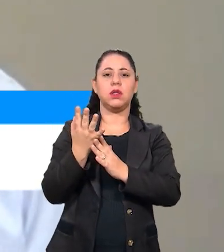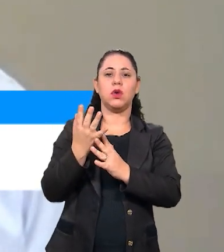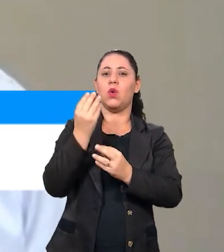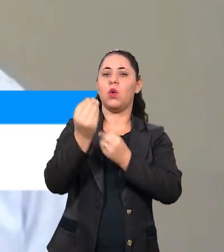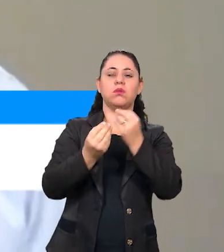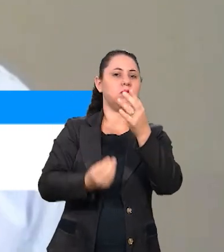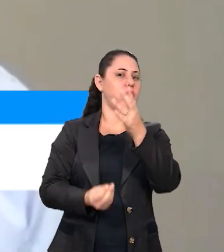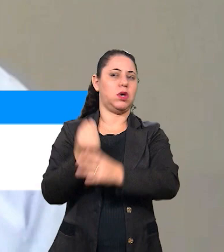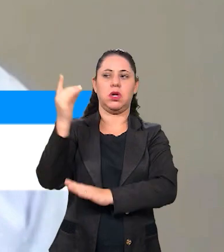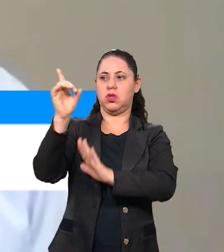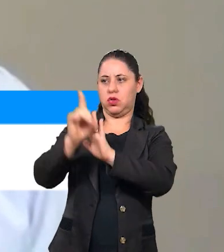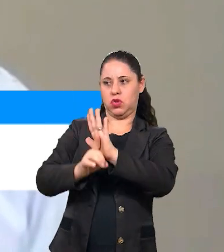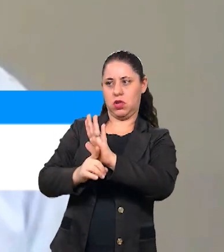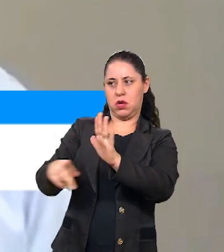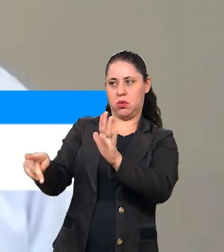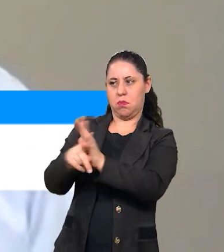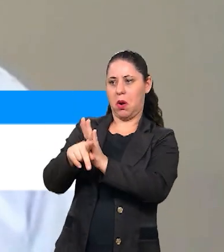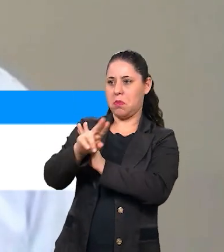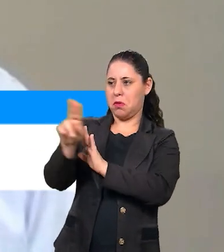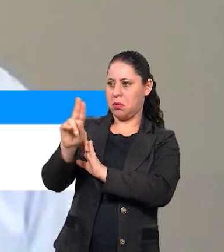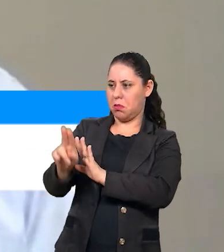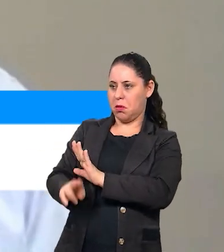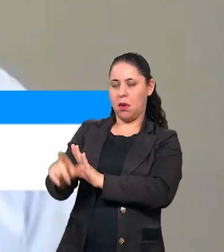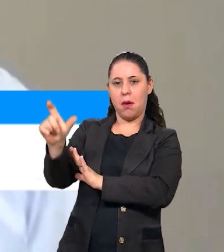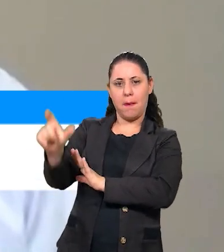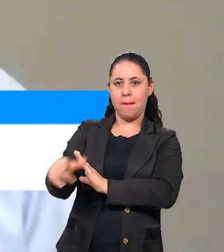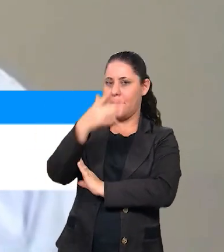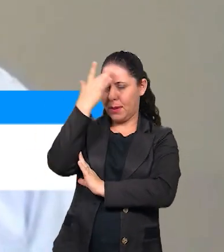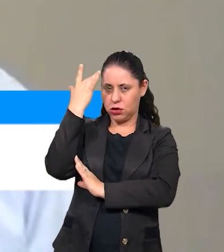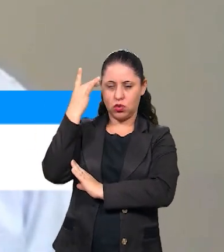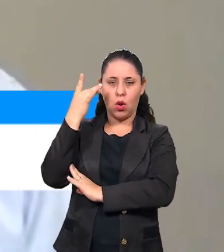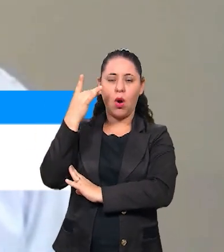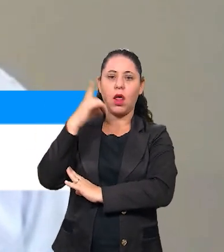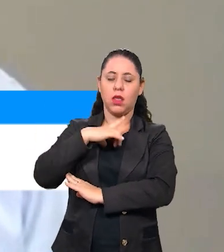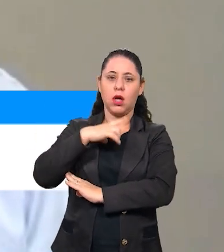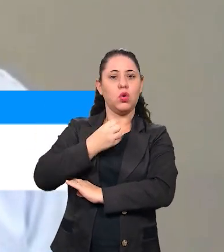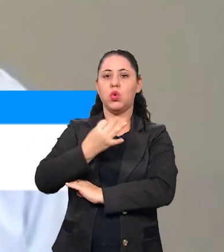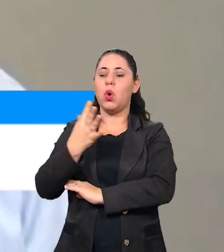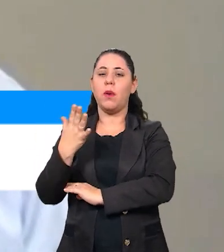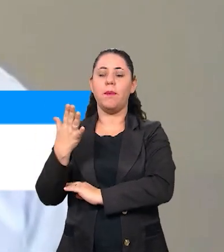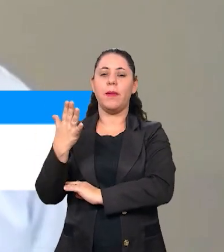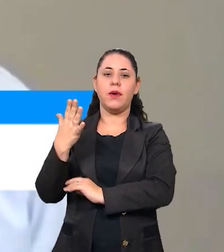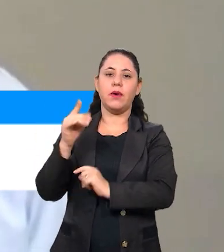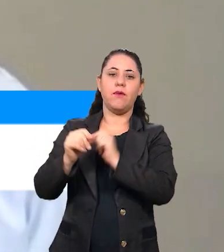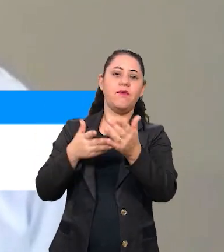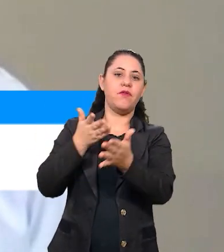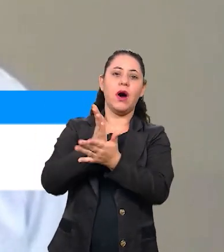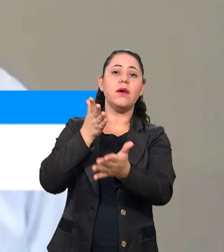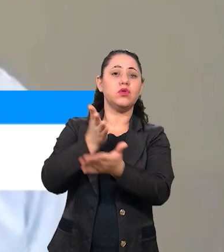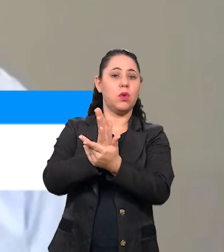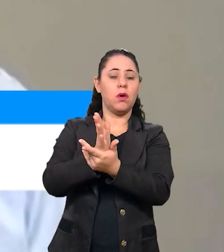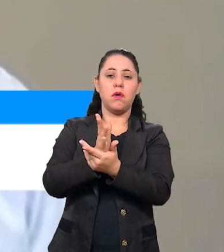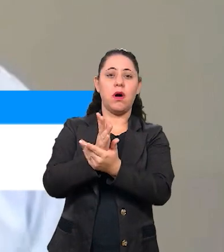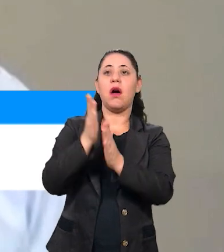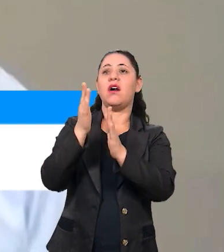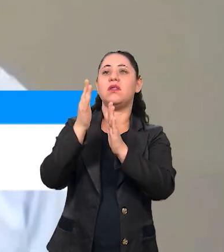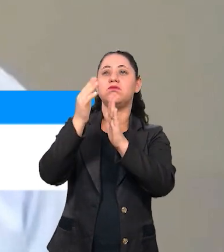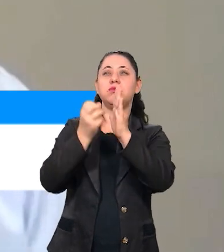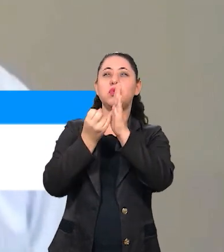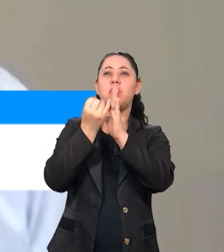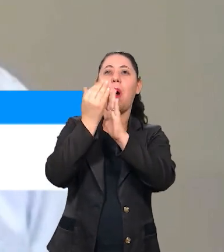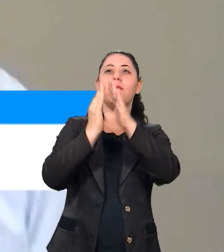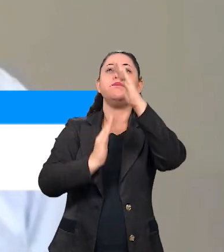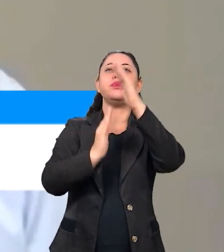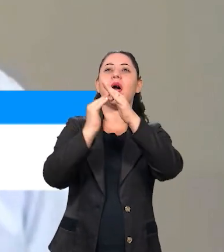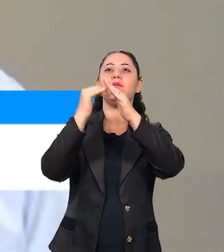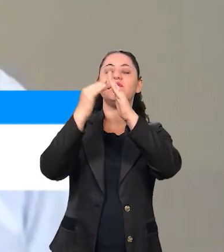ordem classificatória, bem como não cria direito subjetivo à nomeação dos candidatos classificados fora do número de vagas. A